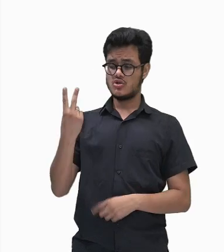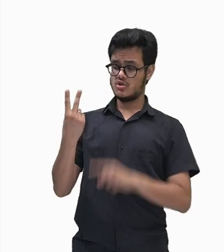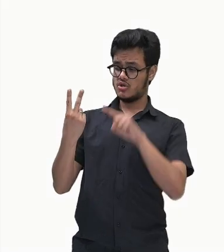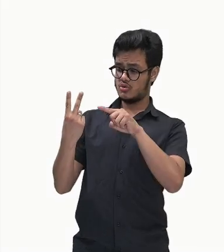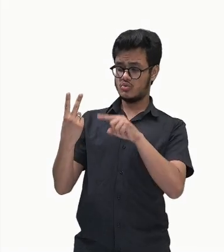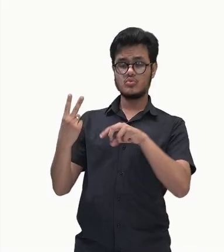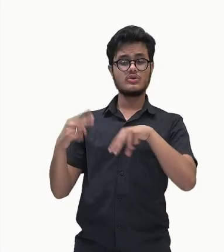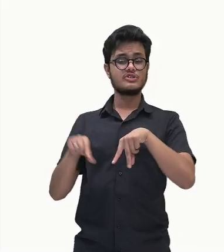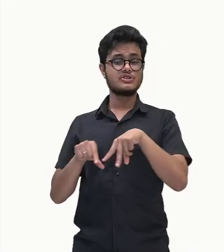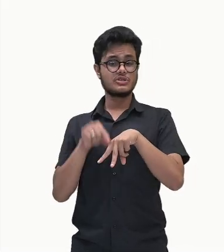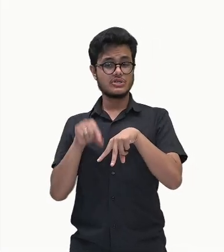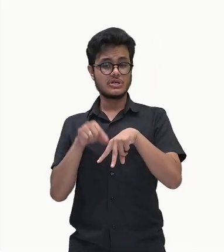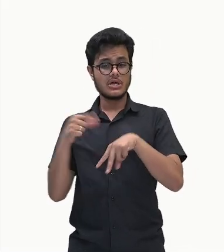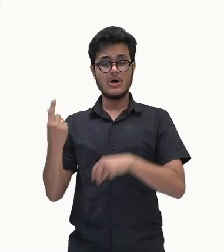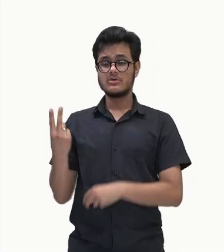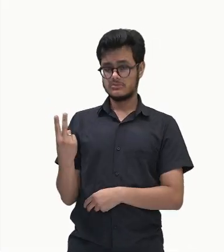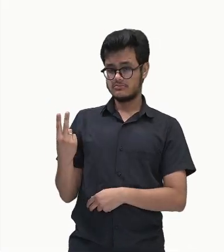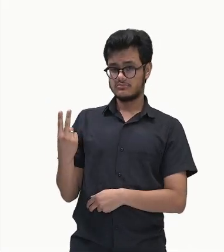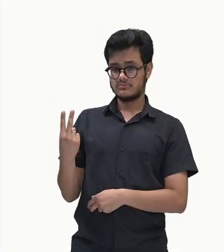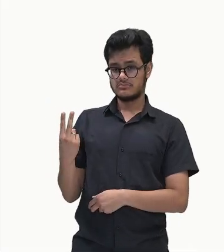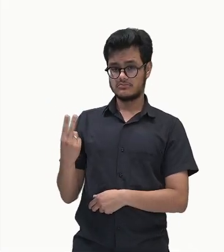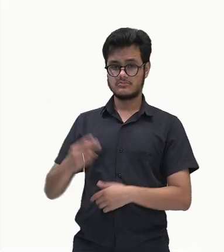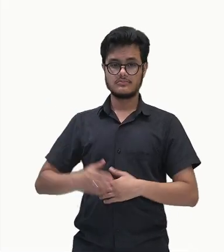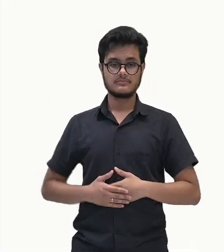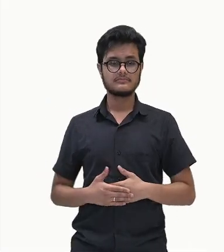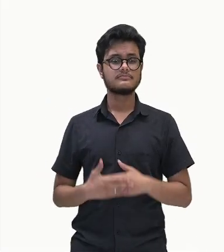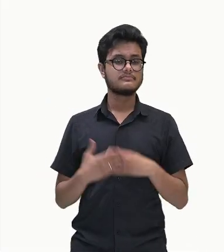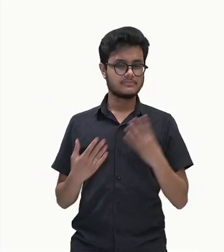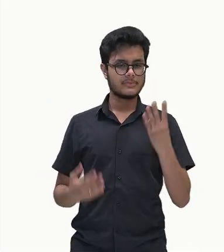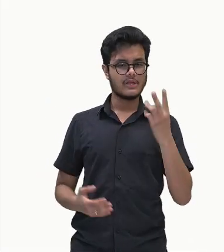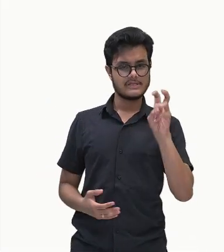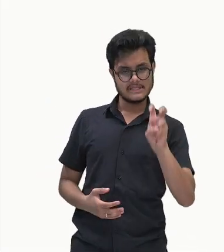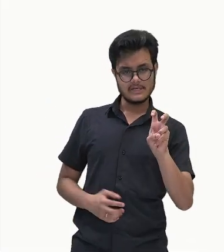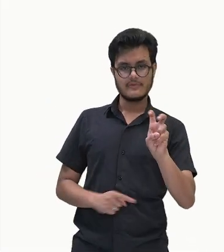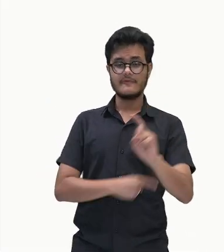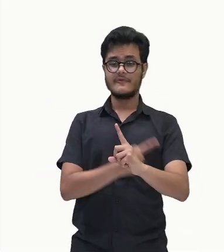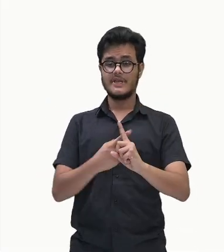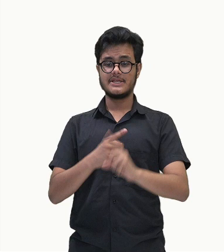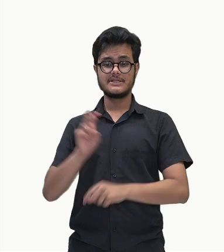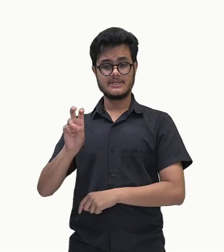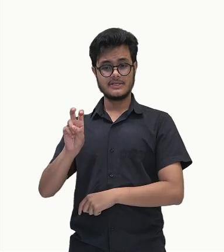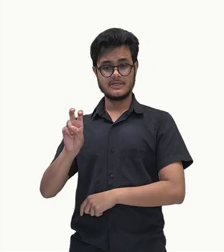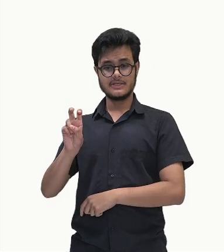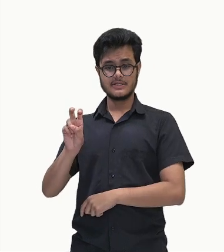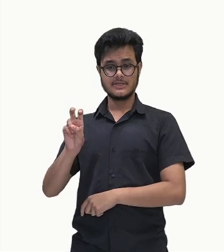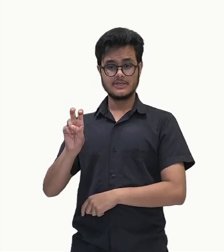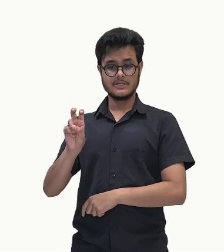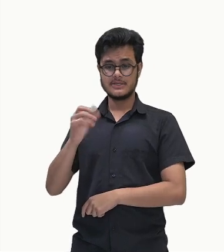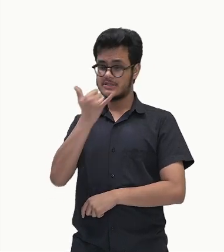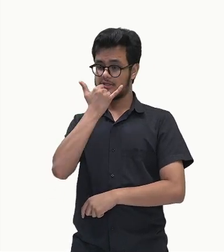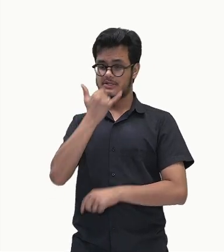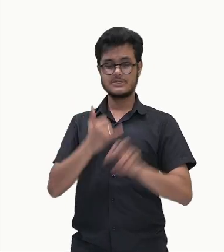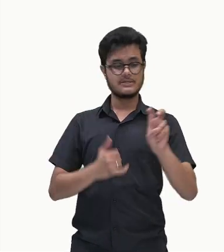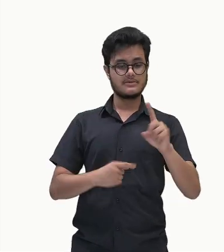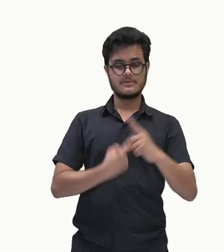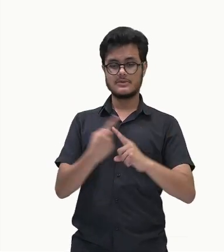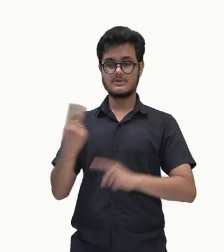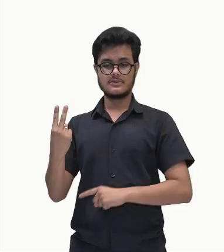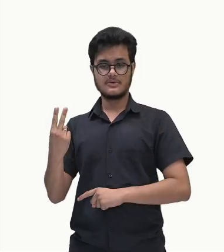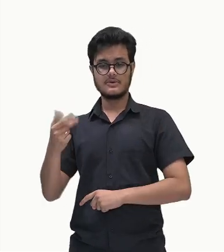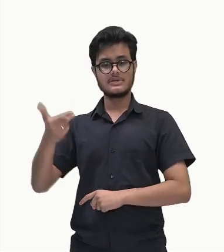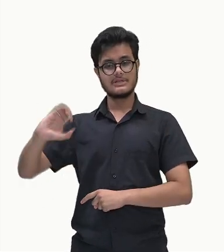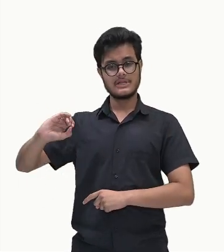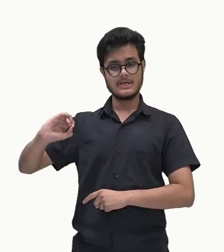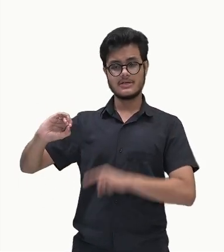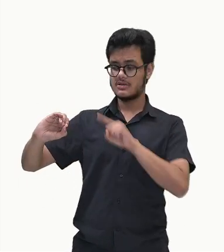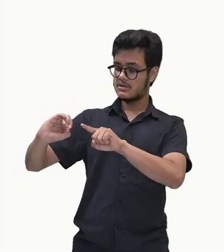opções de camisa e duas opções de calça então a gente multiplica cinco por dois que é 10 então ele vai